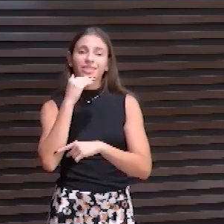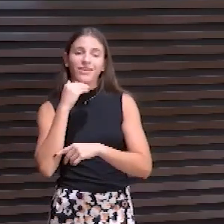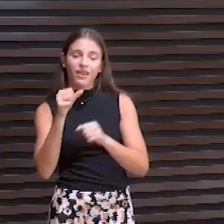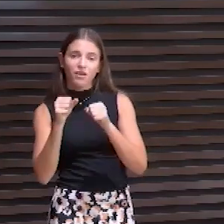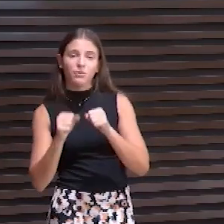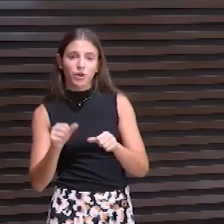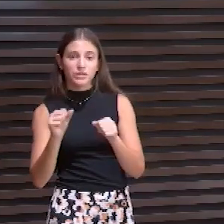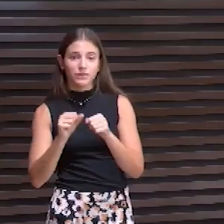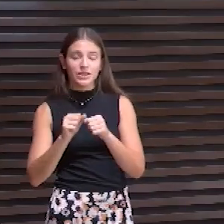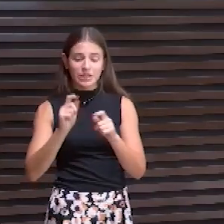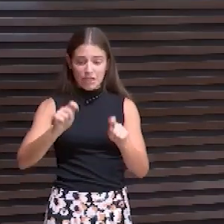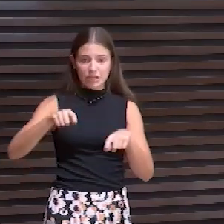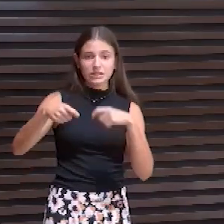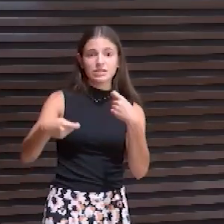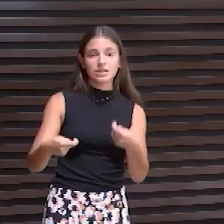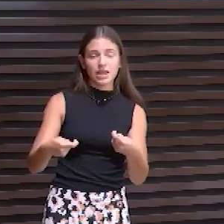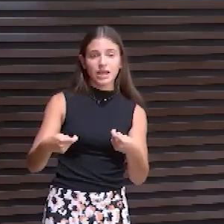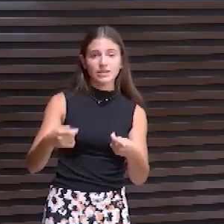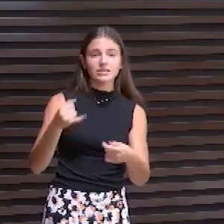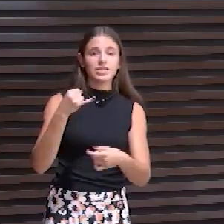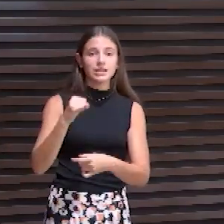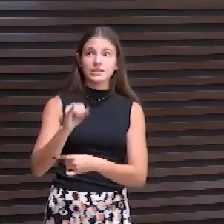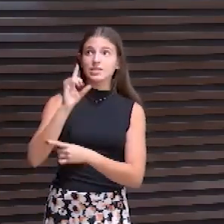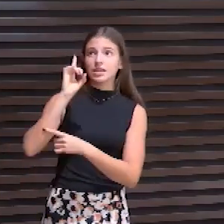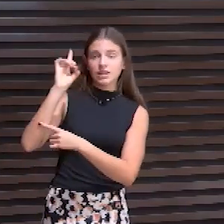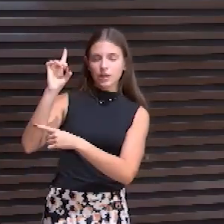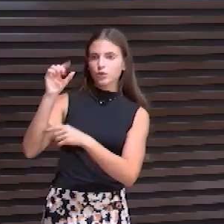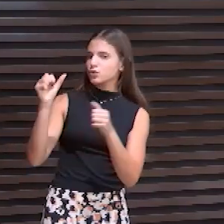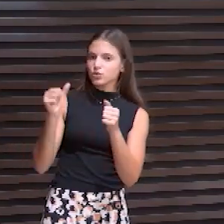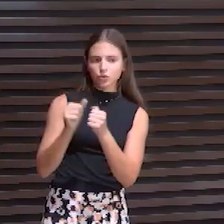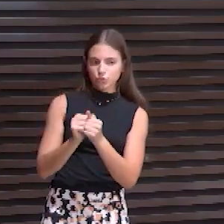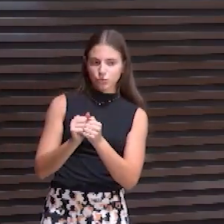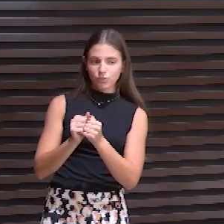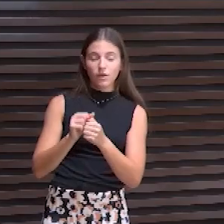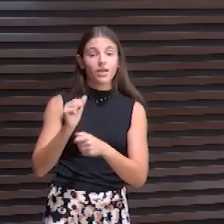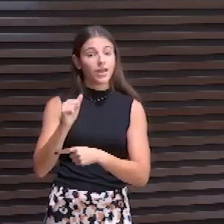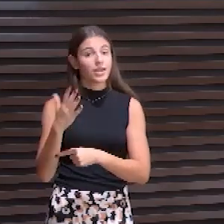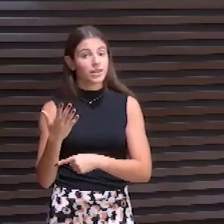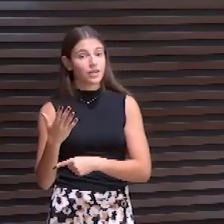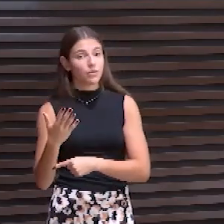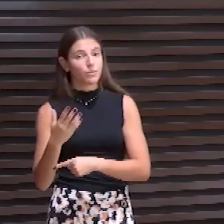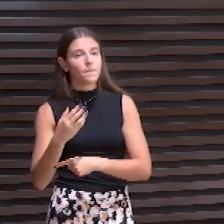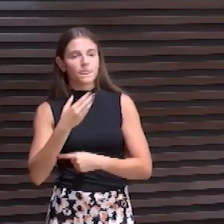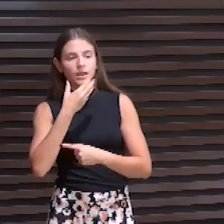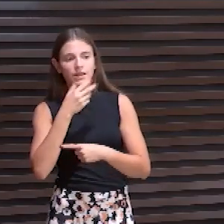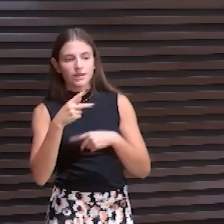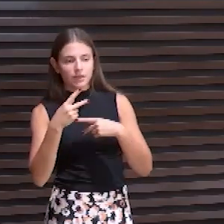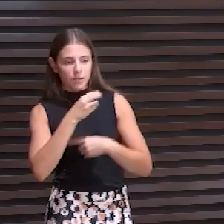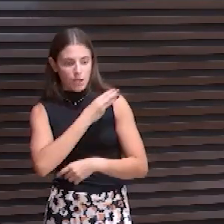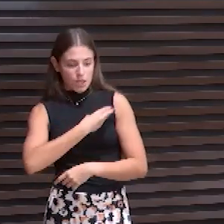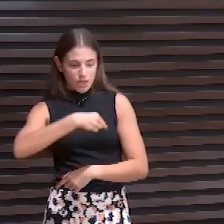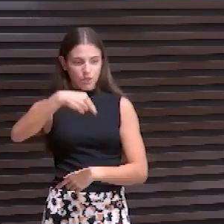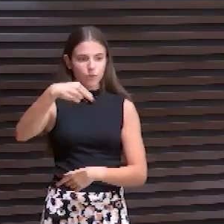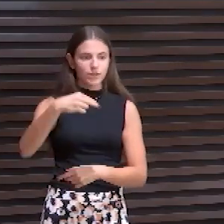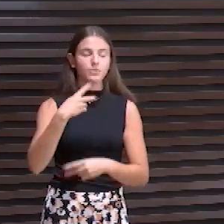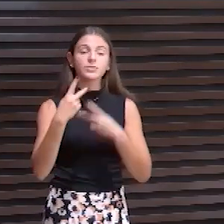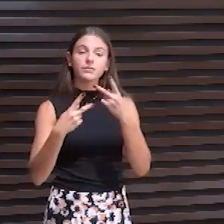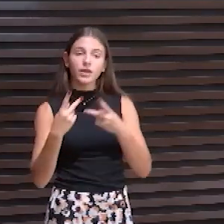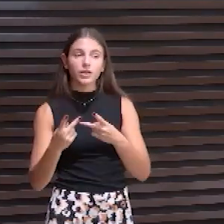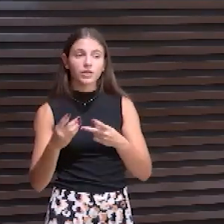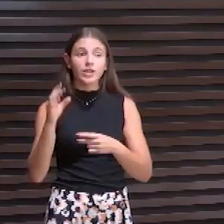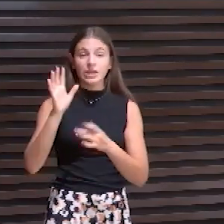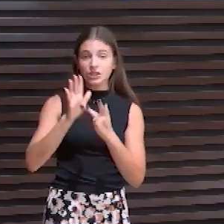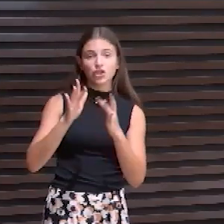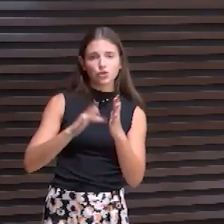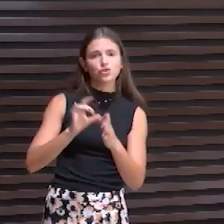fazes se Deus não estiver com ele. Ou seja, Nicodemos está admitindo aqui que ele só pode ser de Deus. Jesus